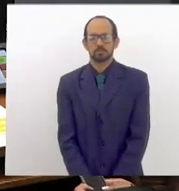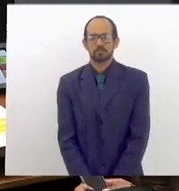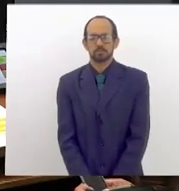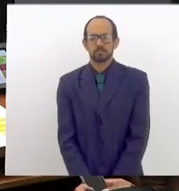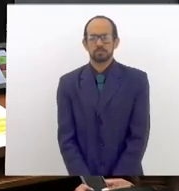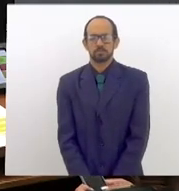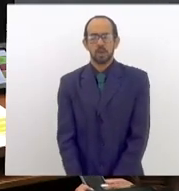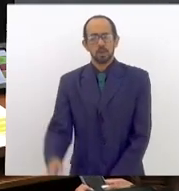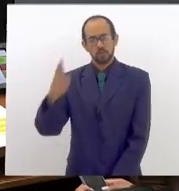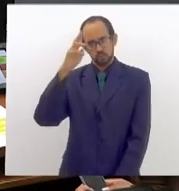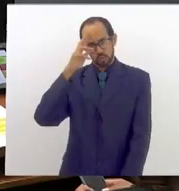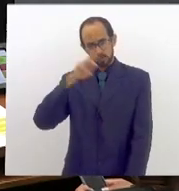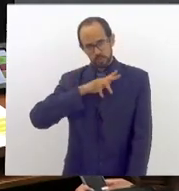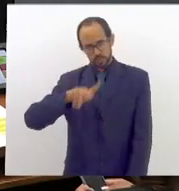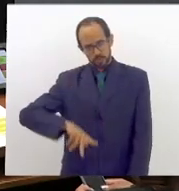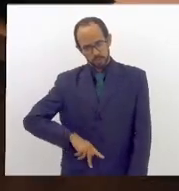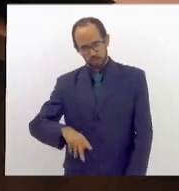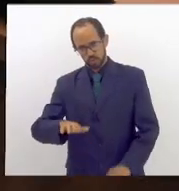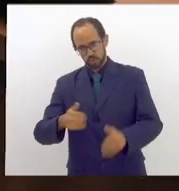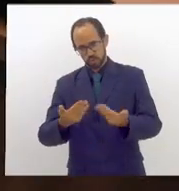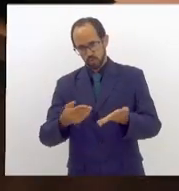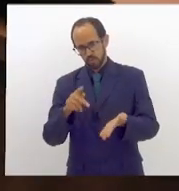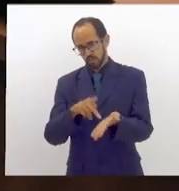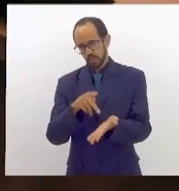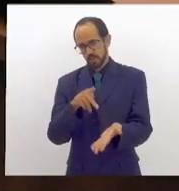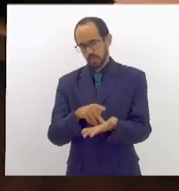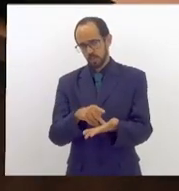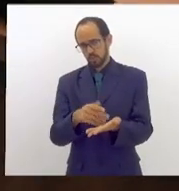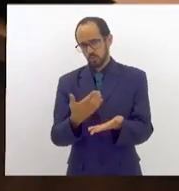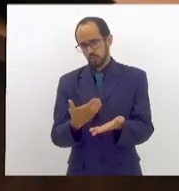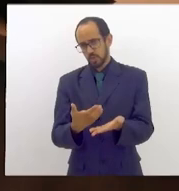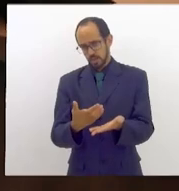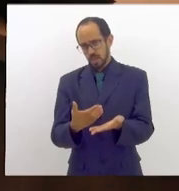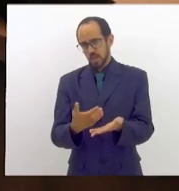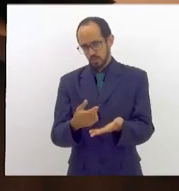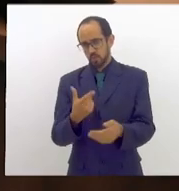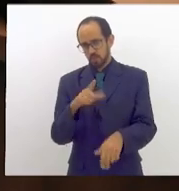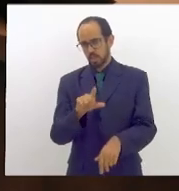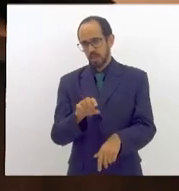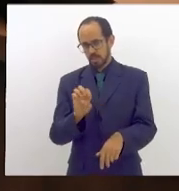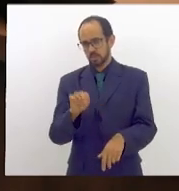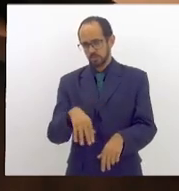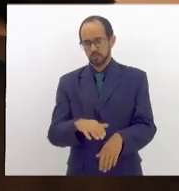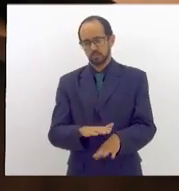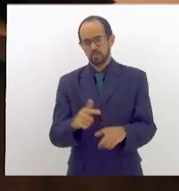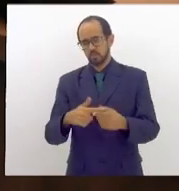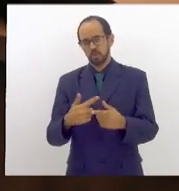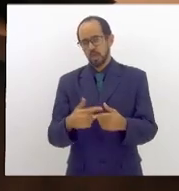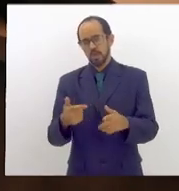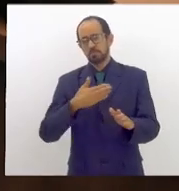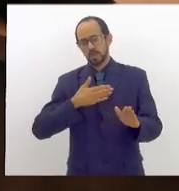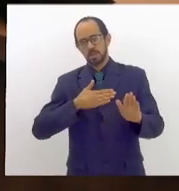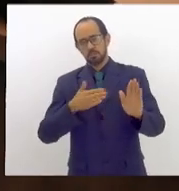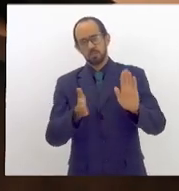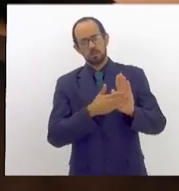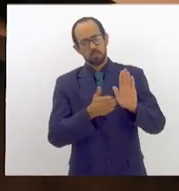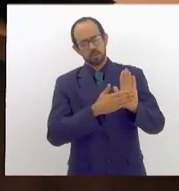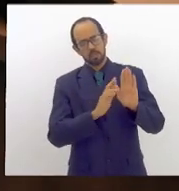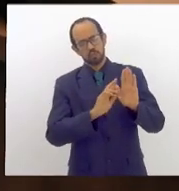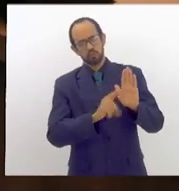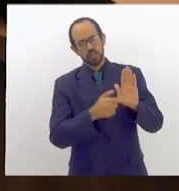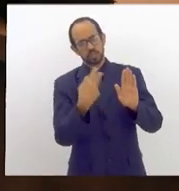senhor presidente Na verdade eu quero algum ganho a minha proposta é diferente